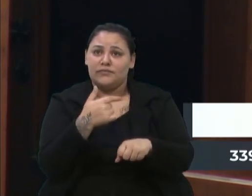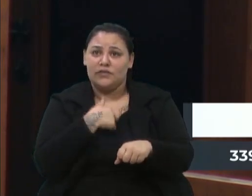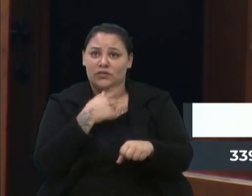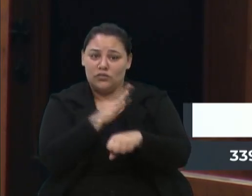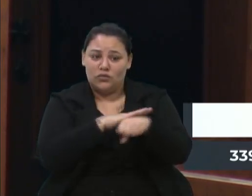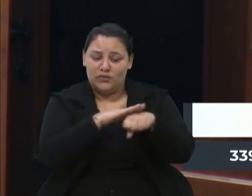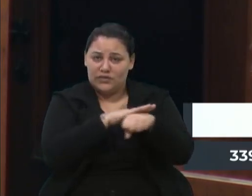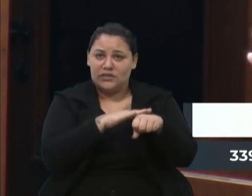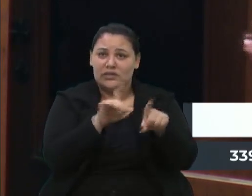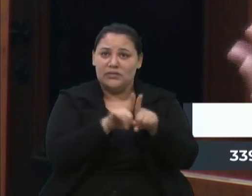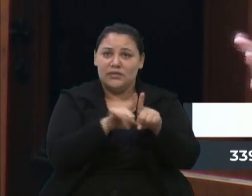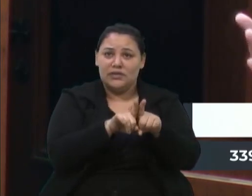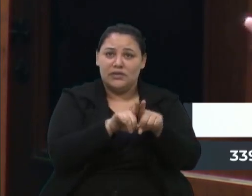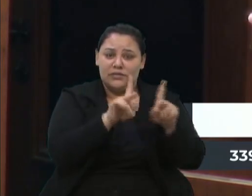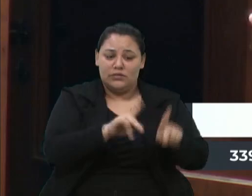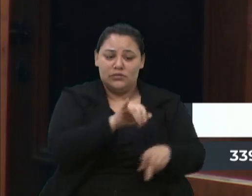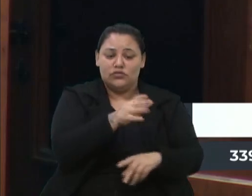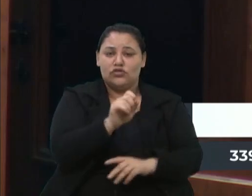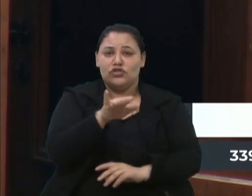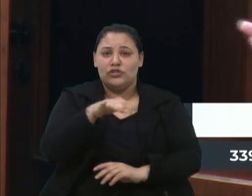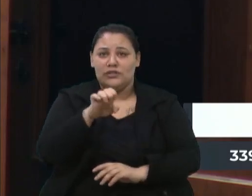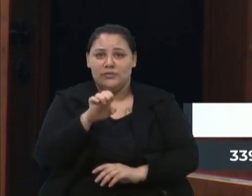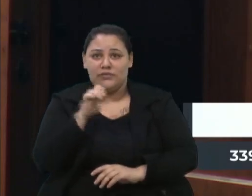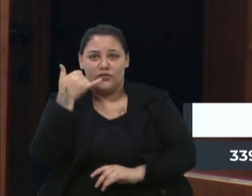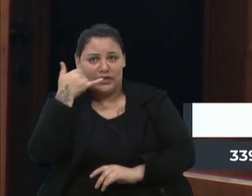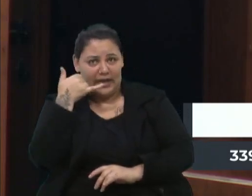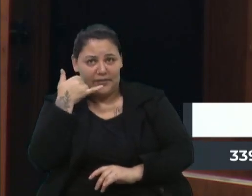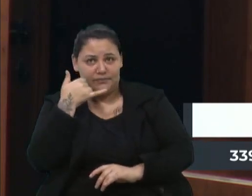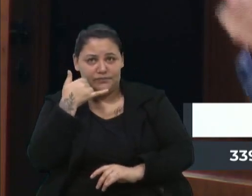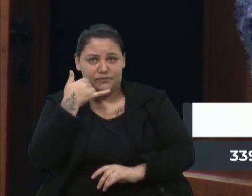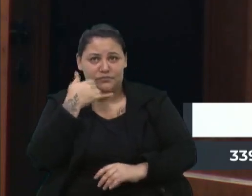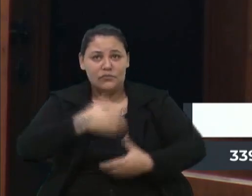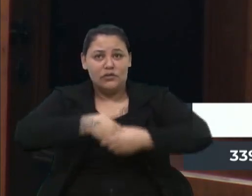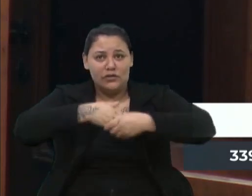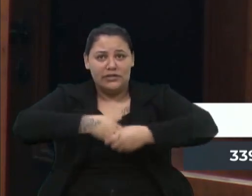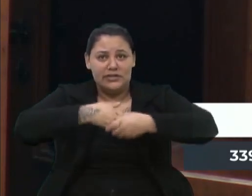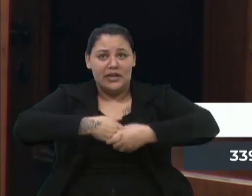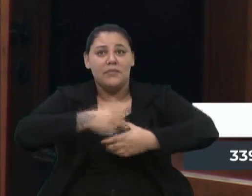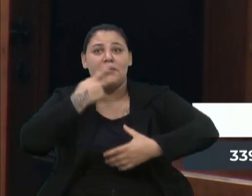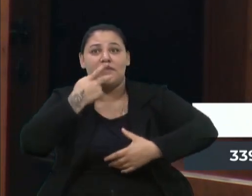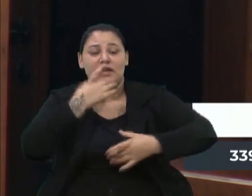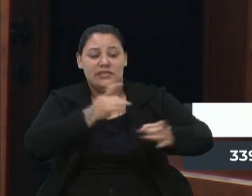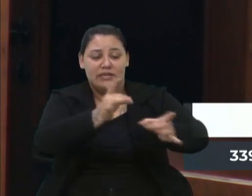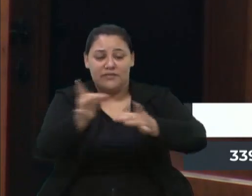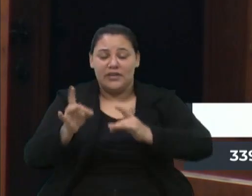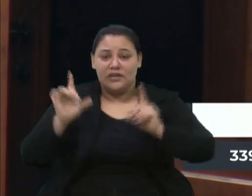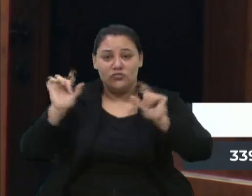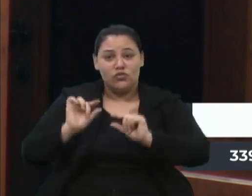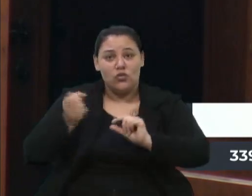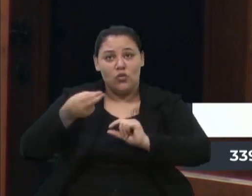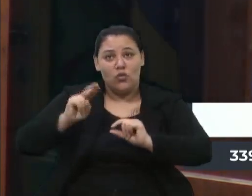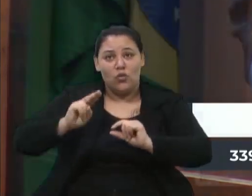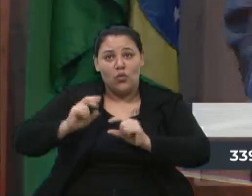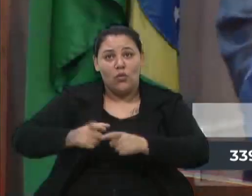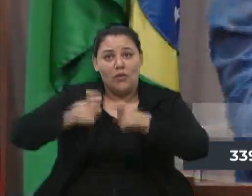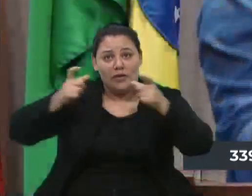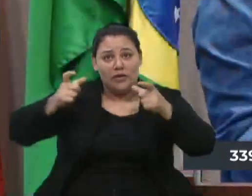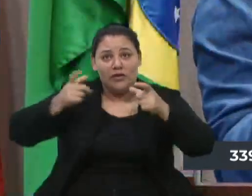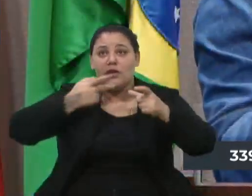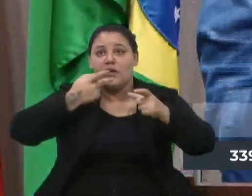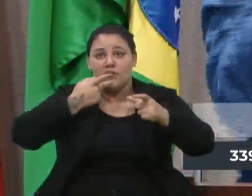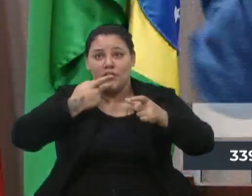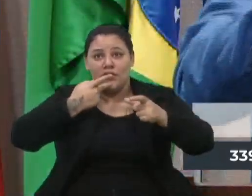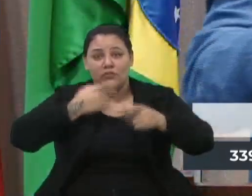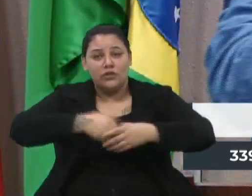Vereador velocílio mas até quero Vou ligar para o Jaime do Adriana para ele me dizer se as vendas do Andreazza diminuíram falo do Andreas porque conheço